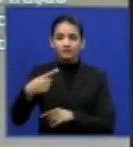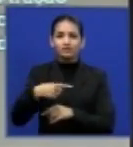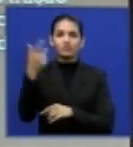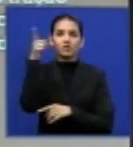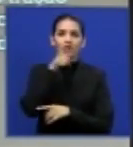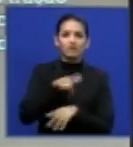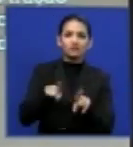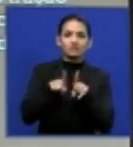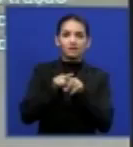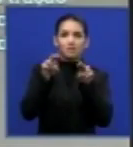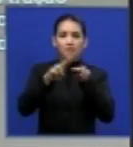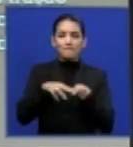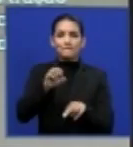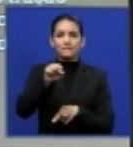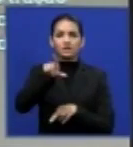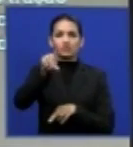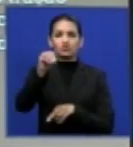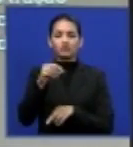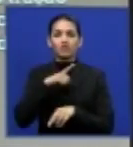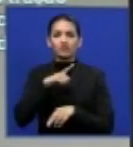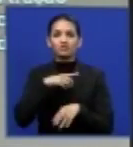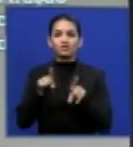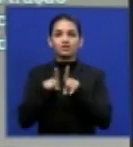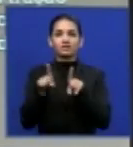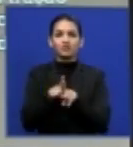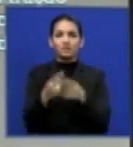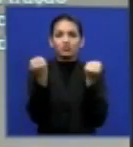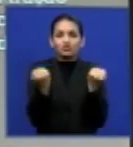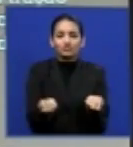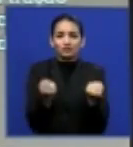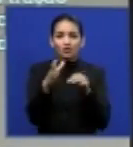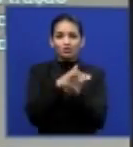solo, sustenta elasticamente a carga do veículo